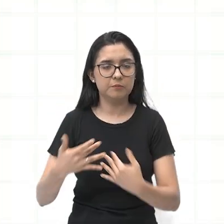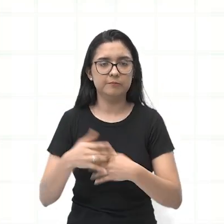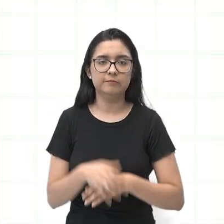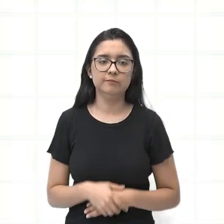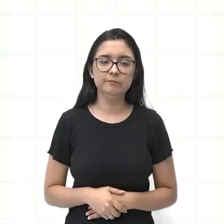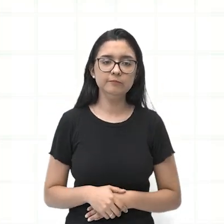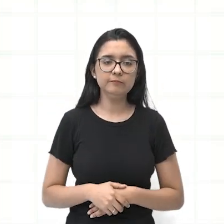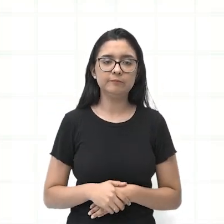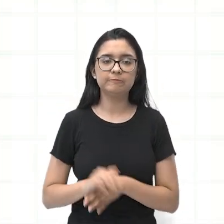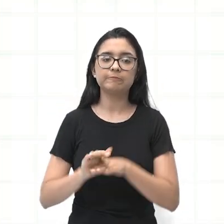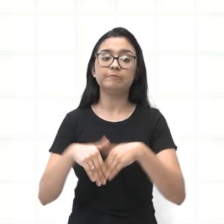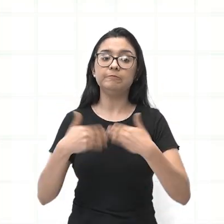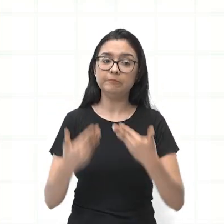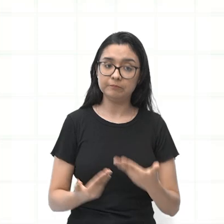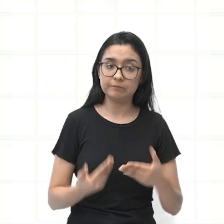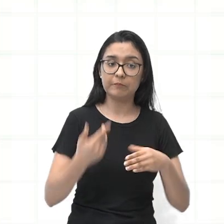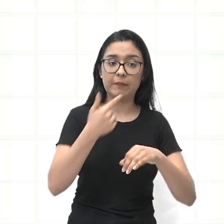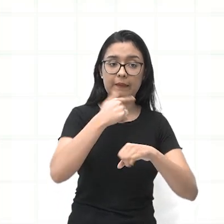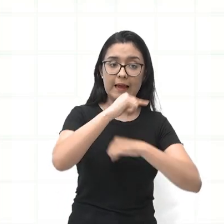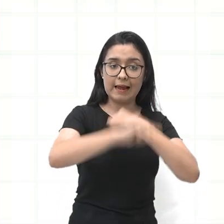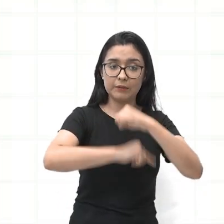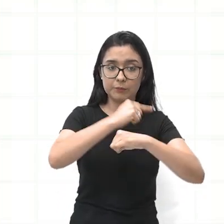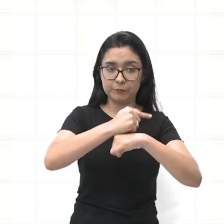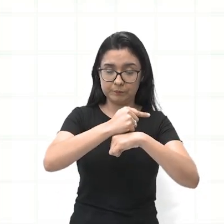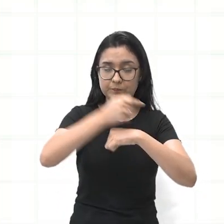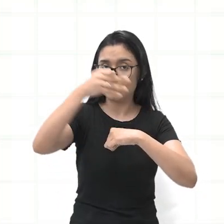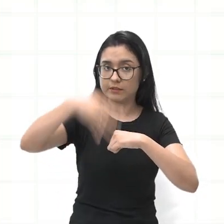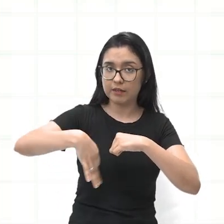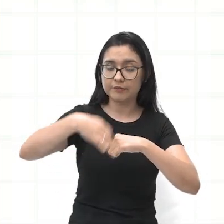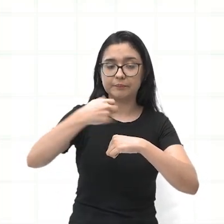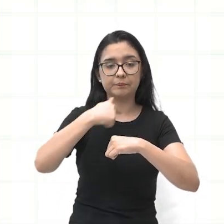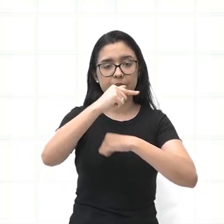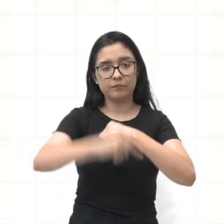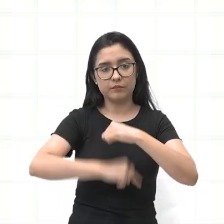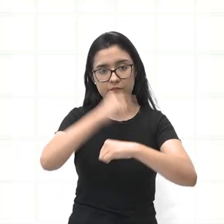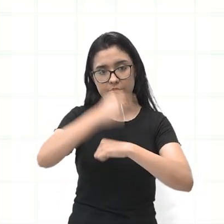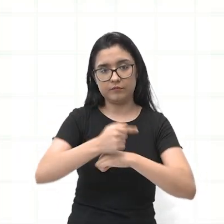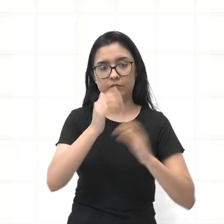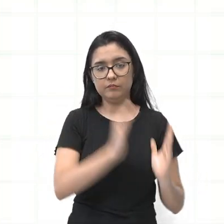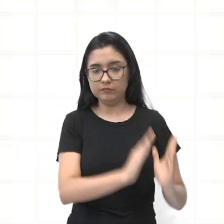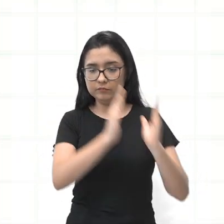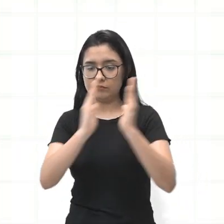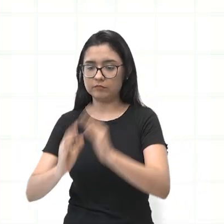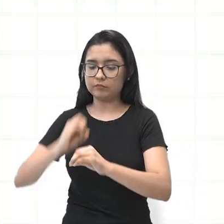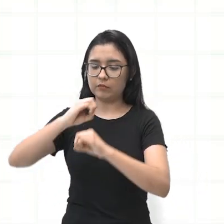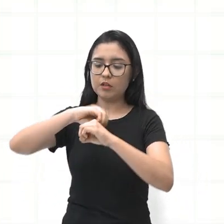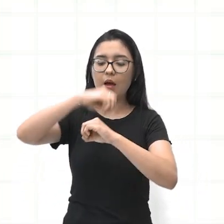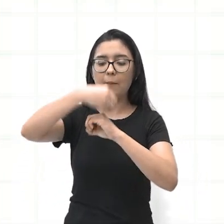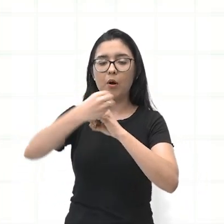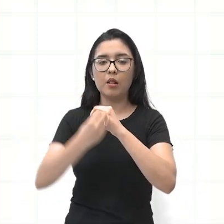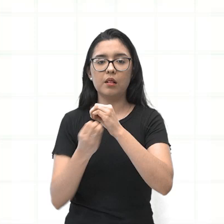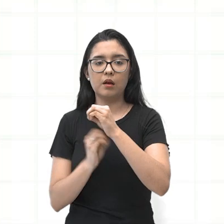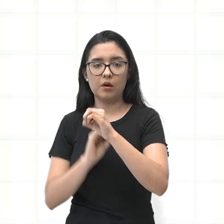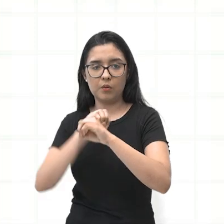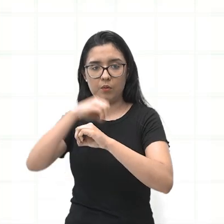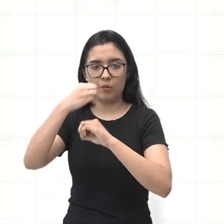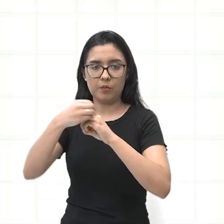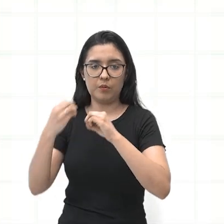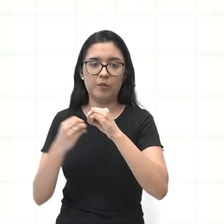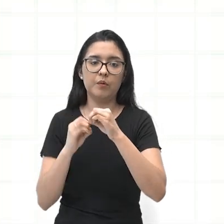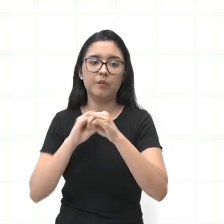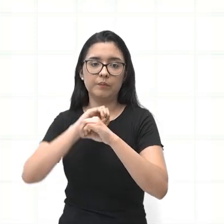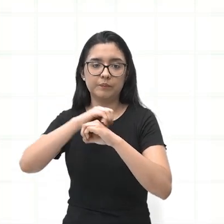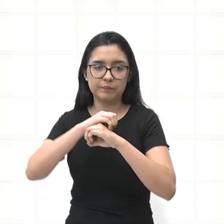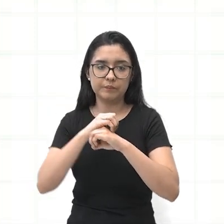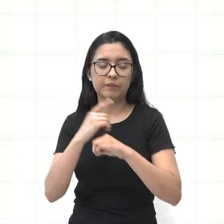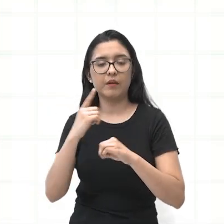Então, passando o átomo, certo? A molécula, essa parte aqui a gente